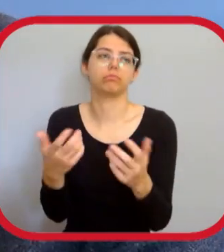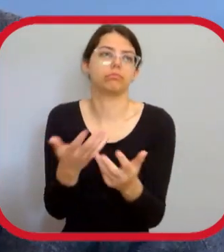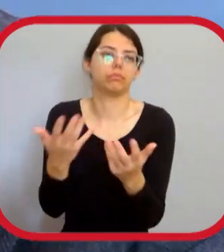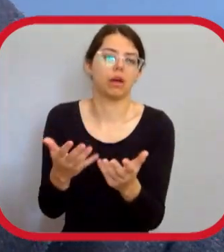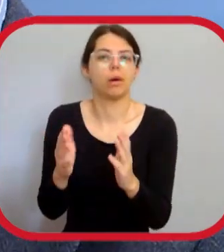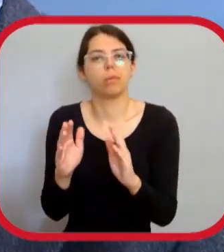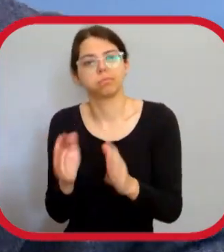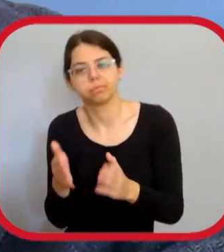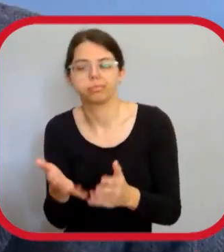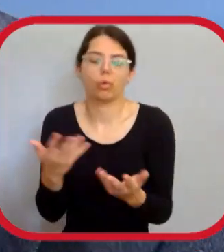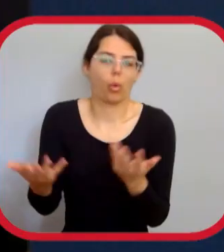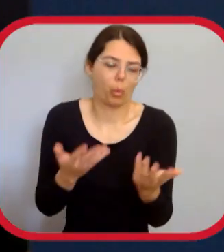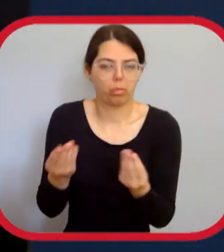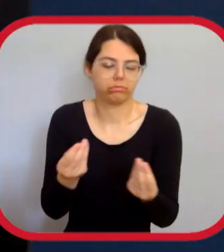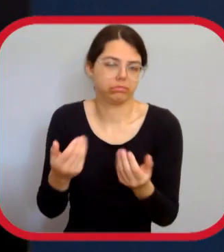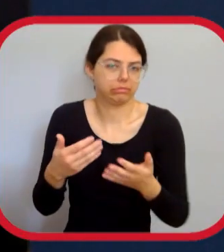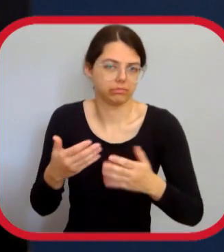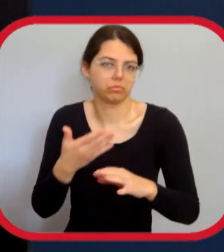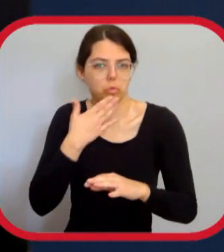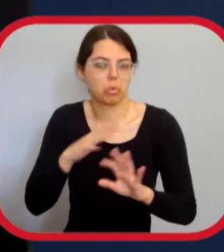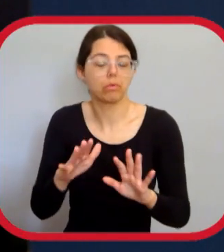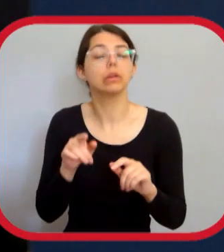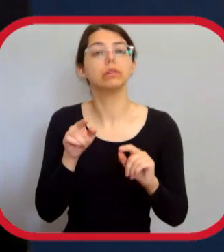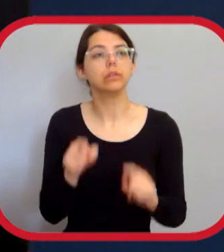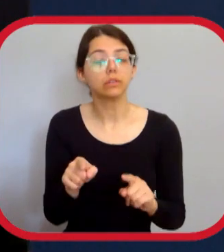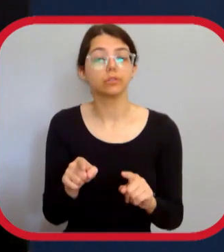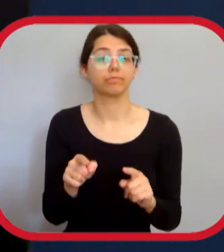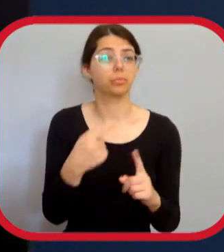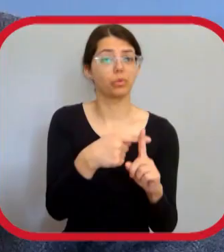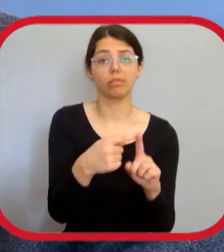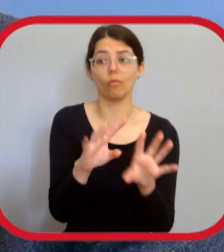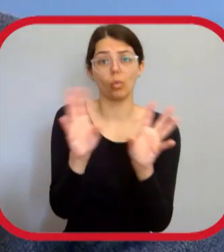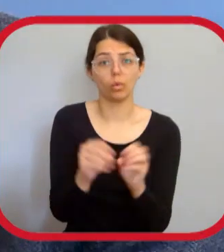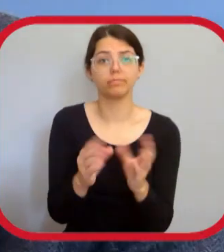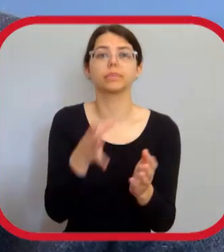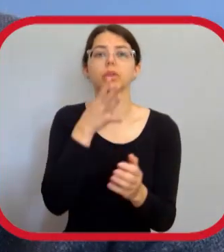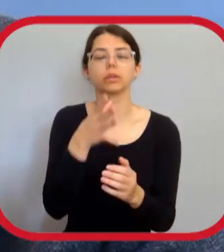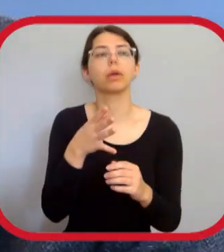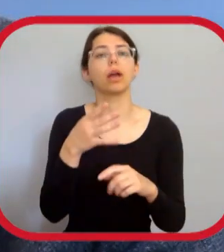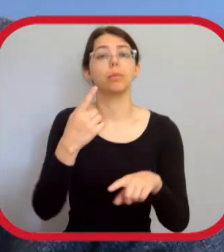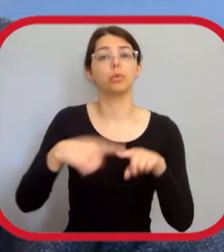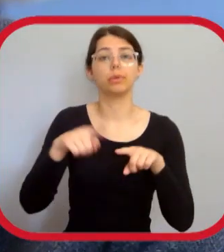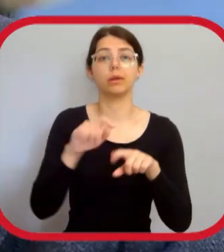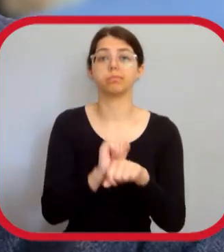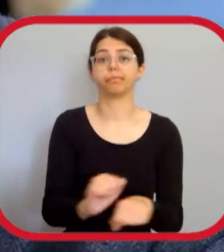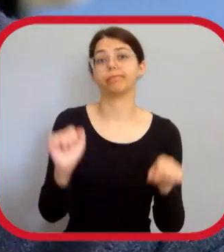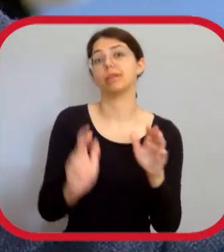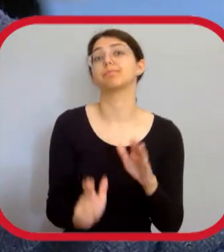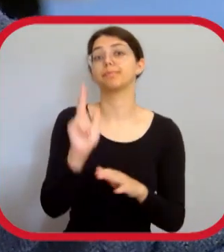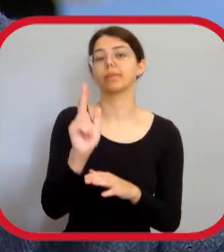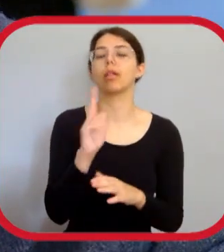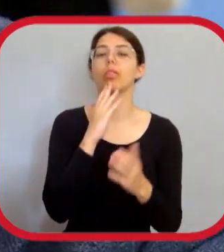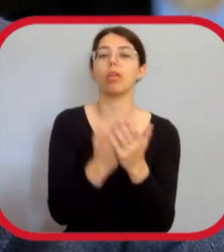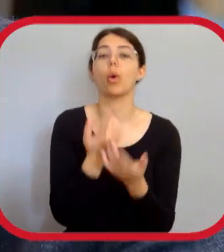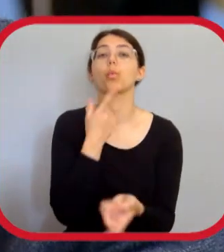forma, não necessita tanto. Portanto, se me disserem que o descongelamento das propinas